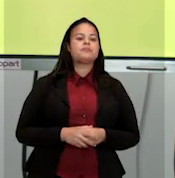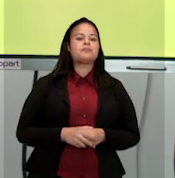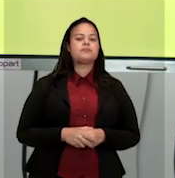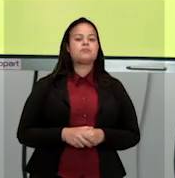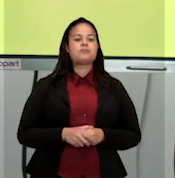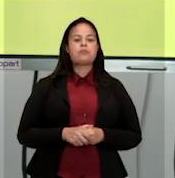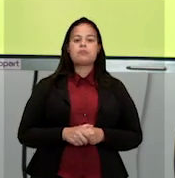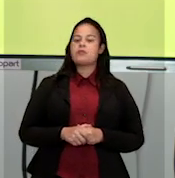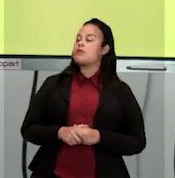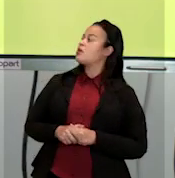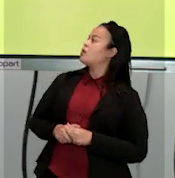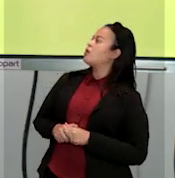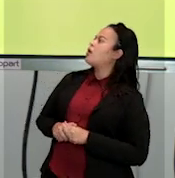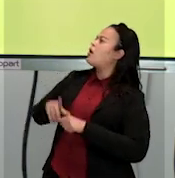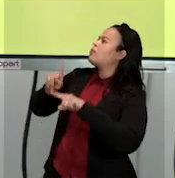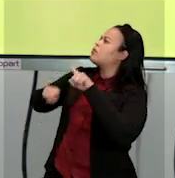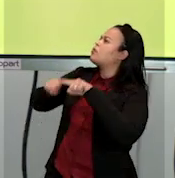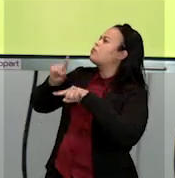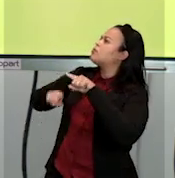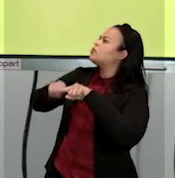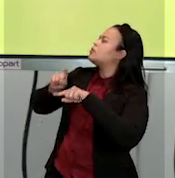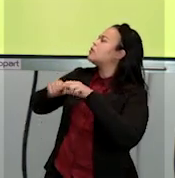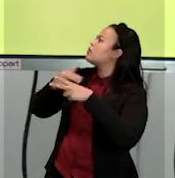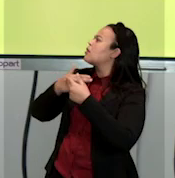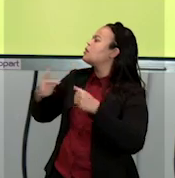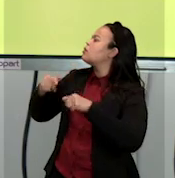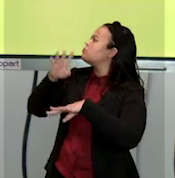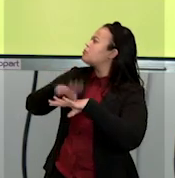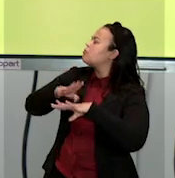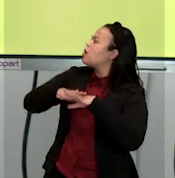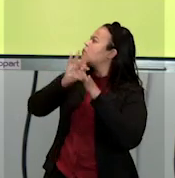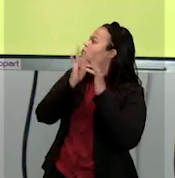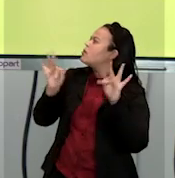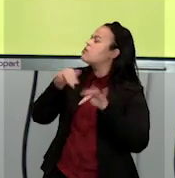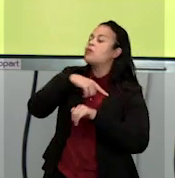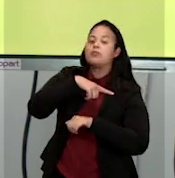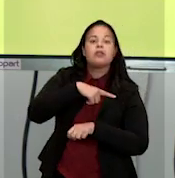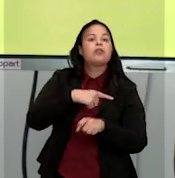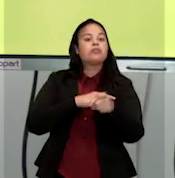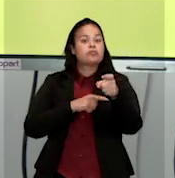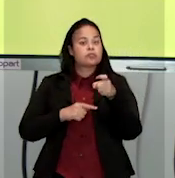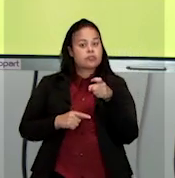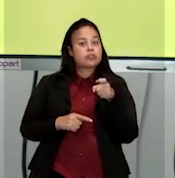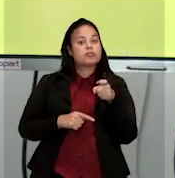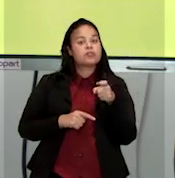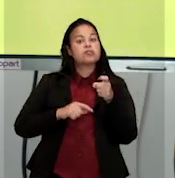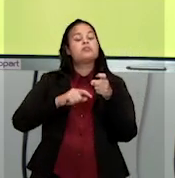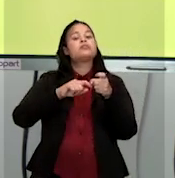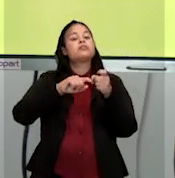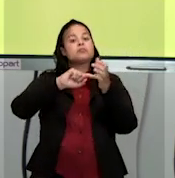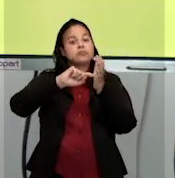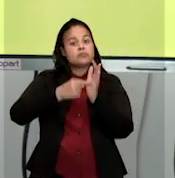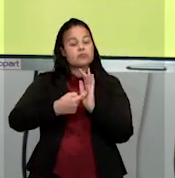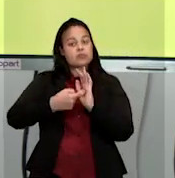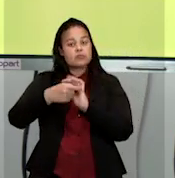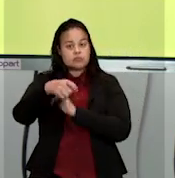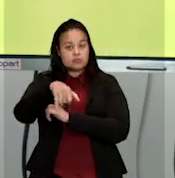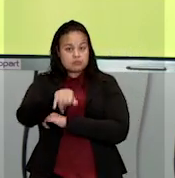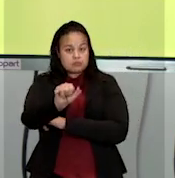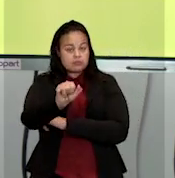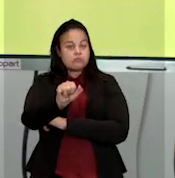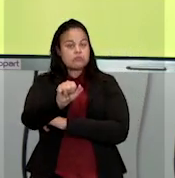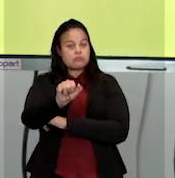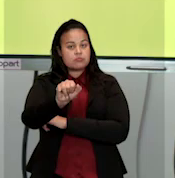Então, aqui uma propriedade, né, que nós temos é quando eu tenho uma função de x multiplicado por uma função de y.